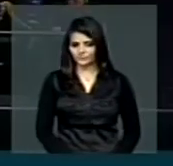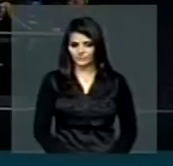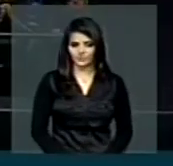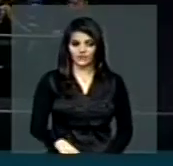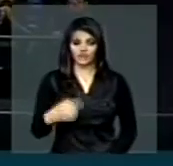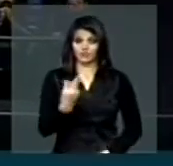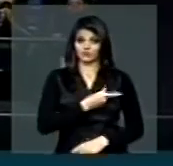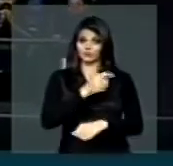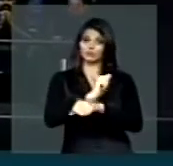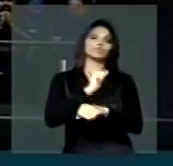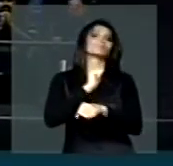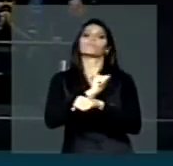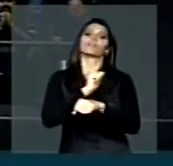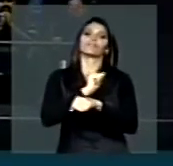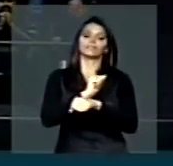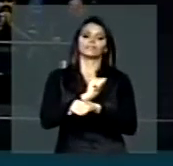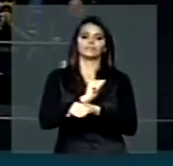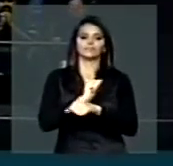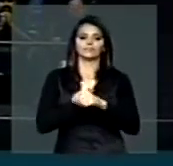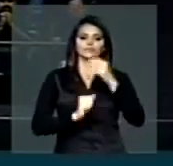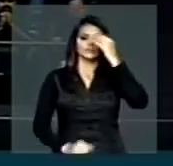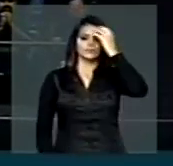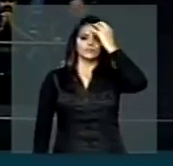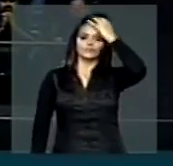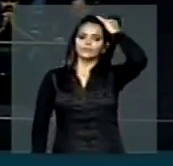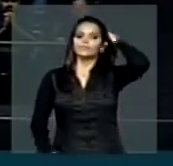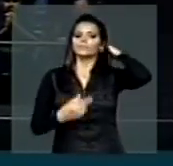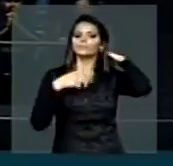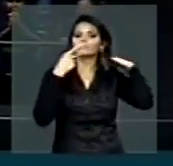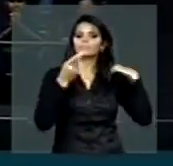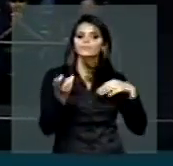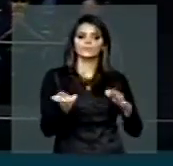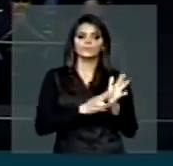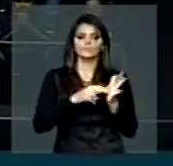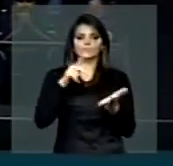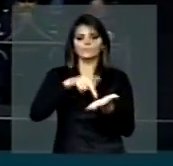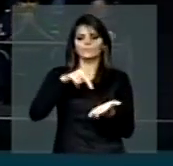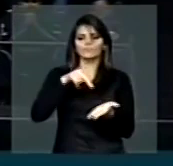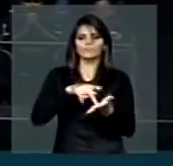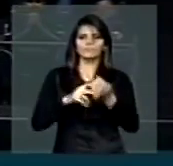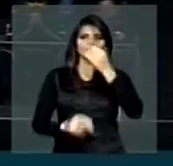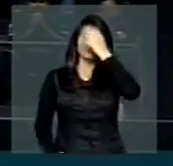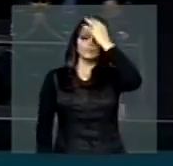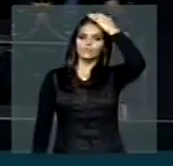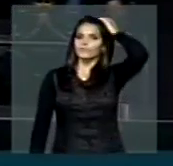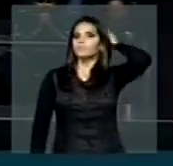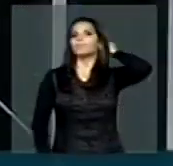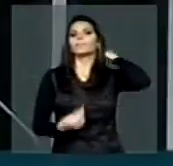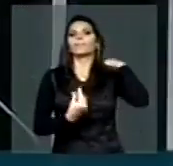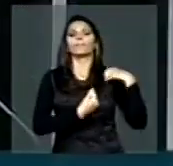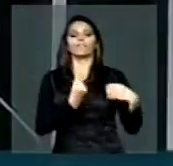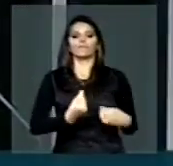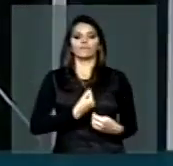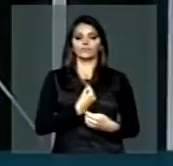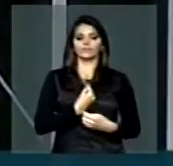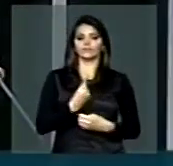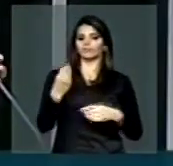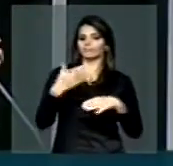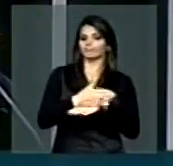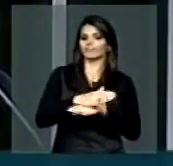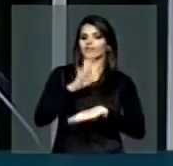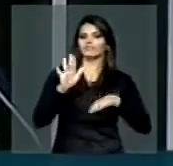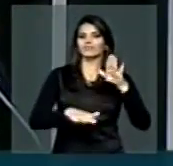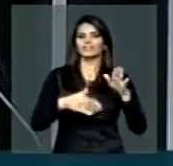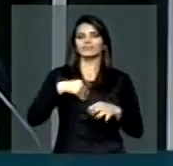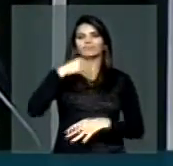Nós esperamos, digo isso com sinceridade, embora a vida pública às vezes desilude